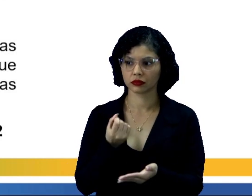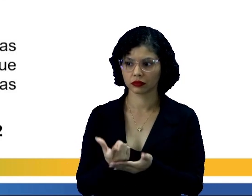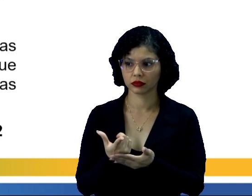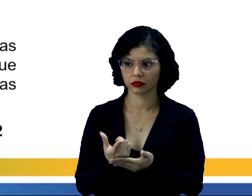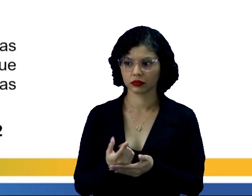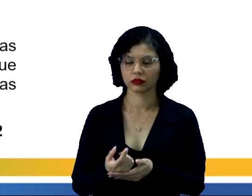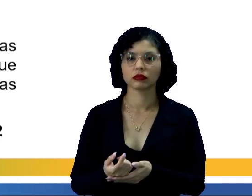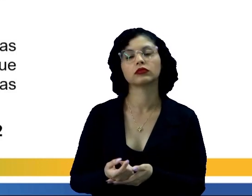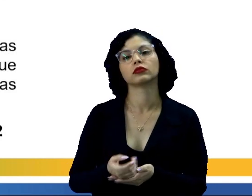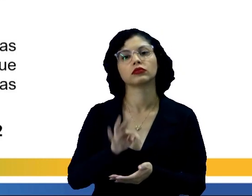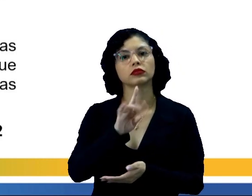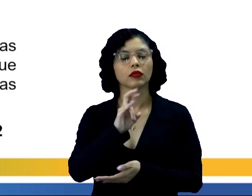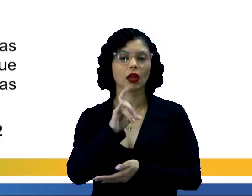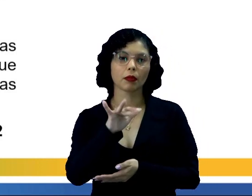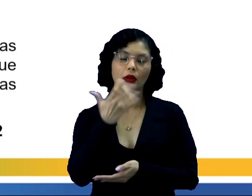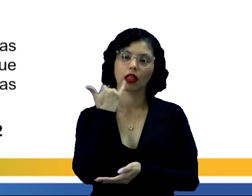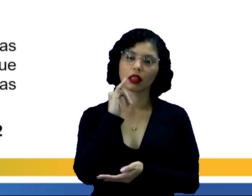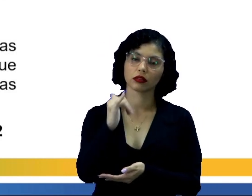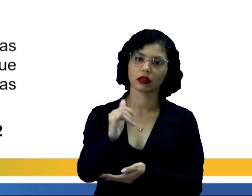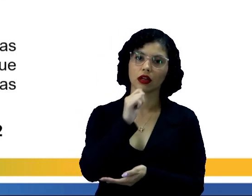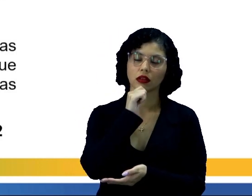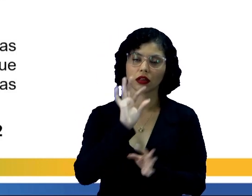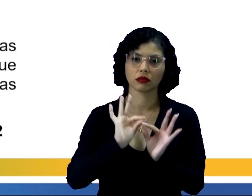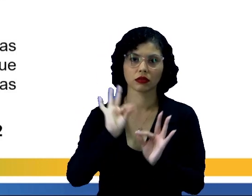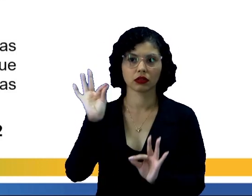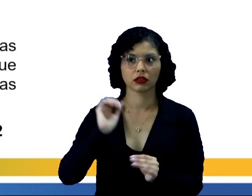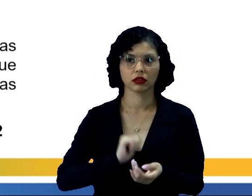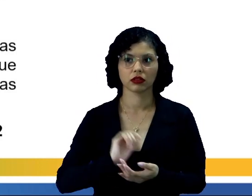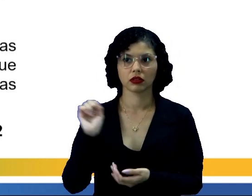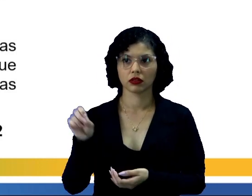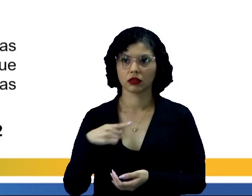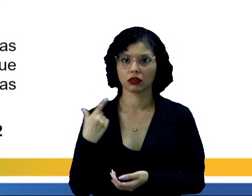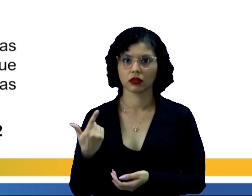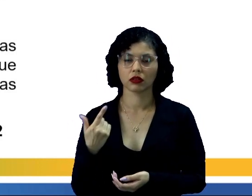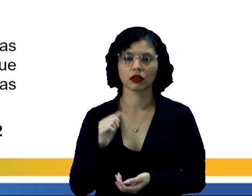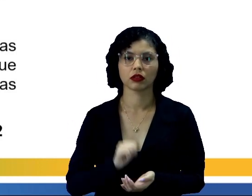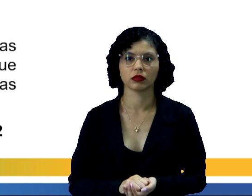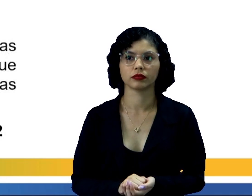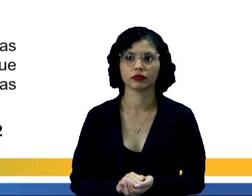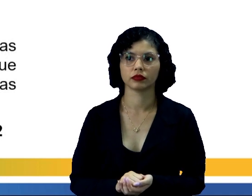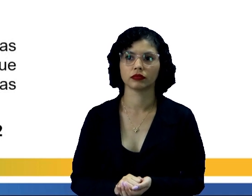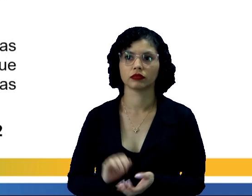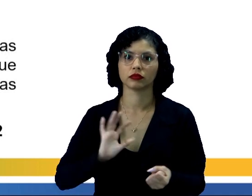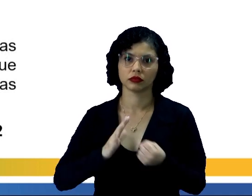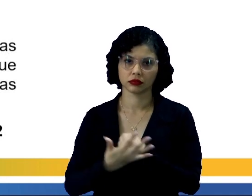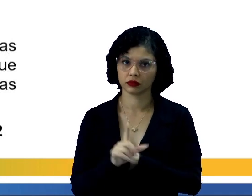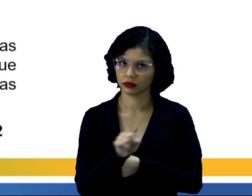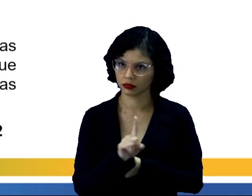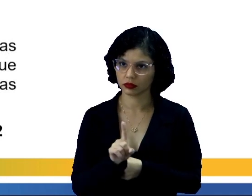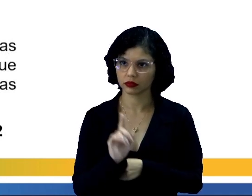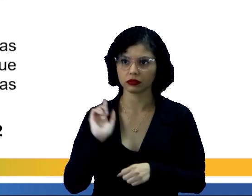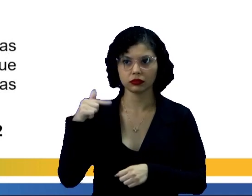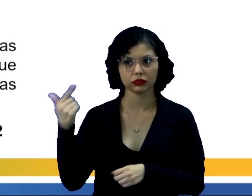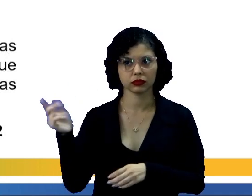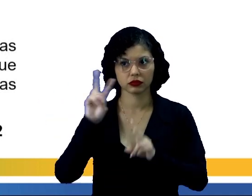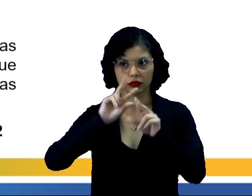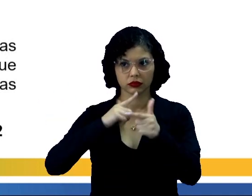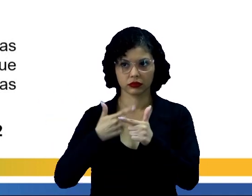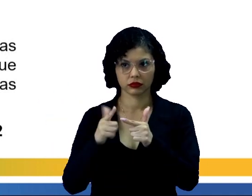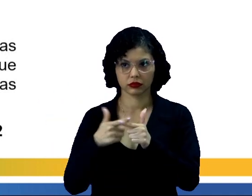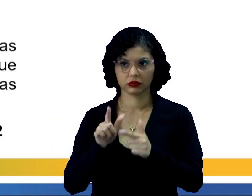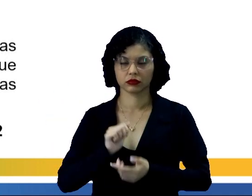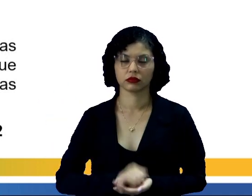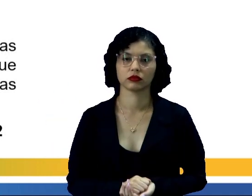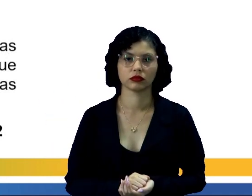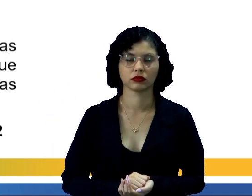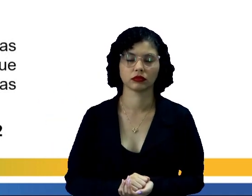de termoelétricas. Então, enfatizou isso na linha fina, não colocou, por exemplo, a questão da Covid, né, e outras situações que